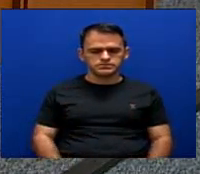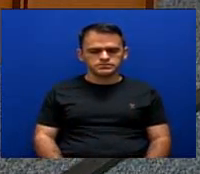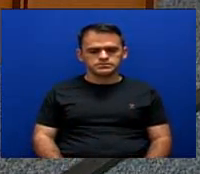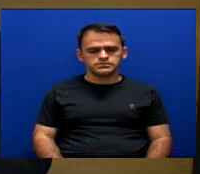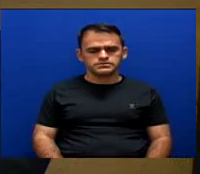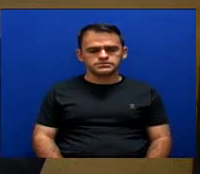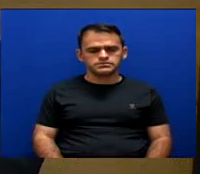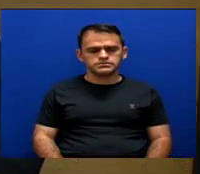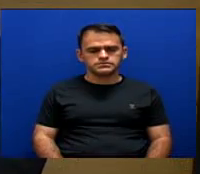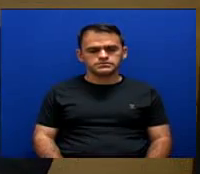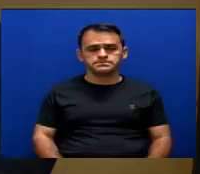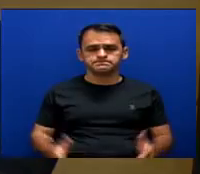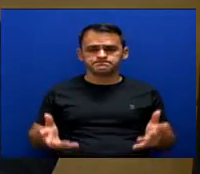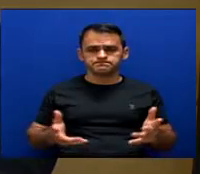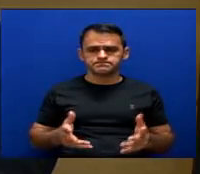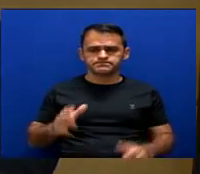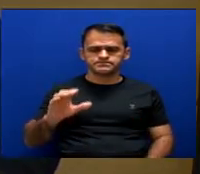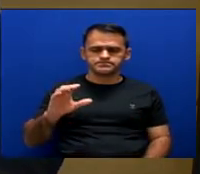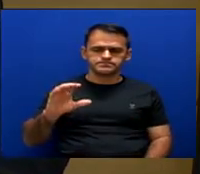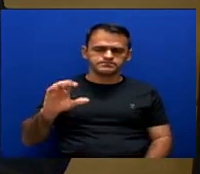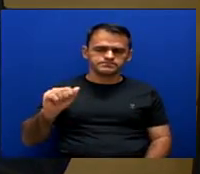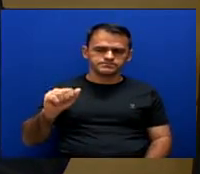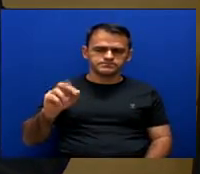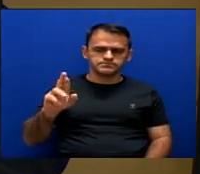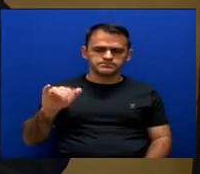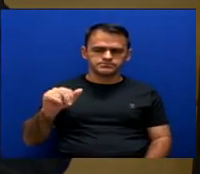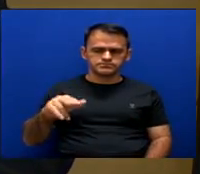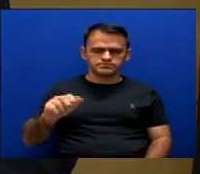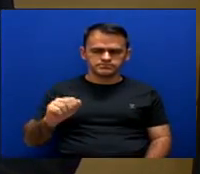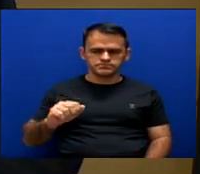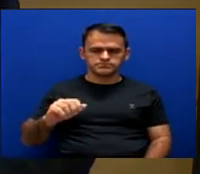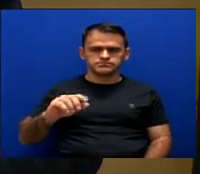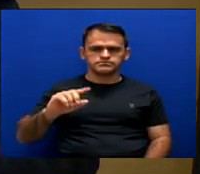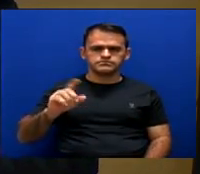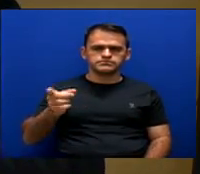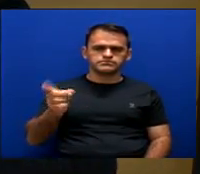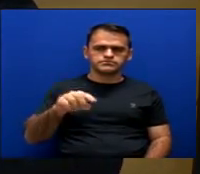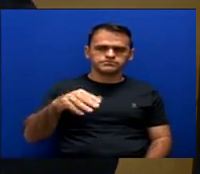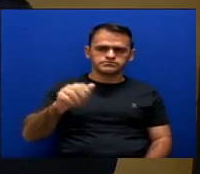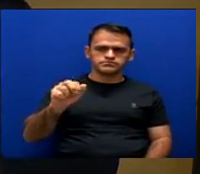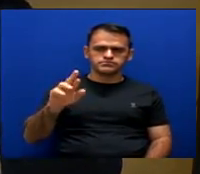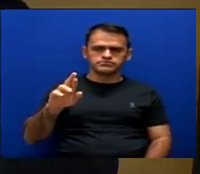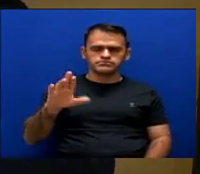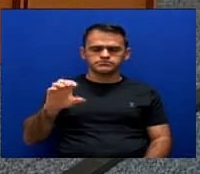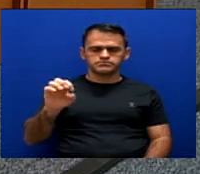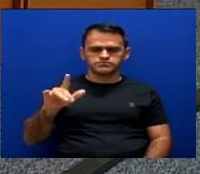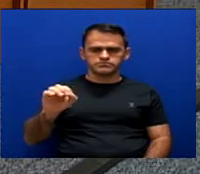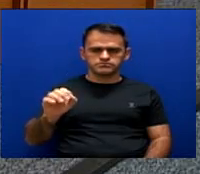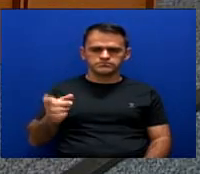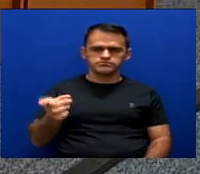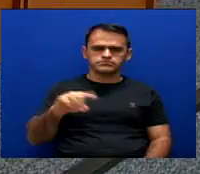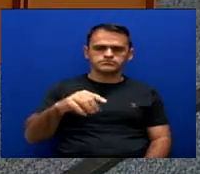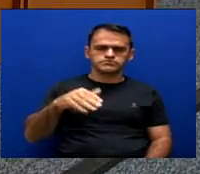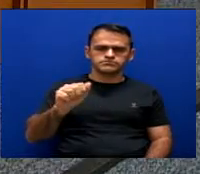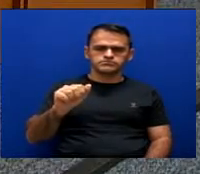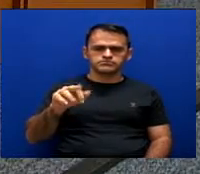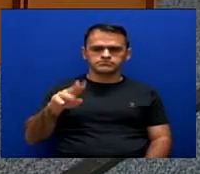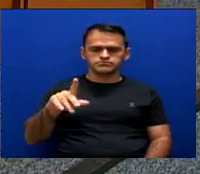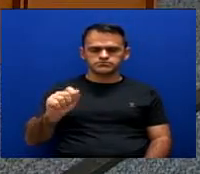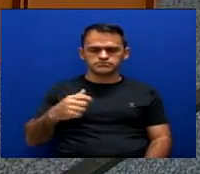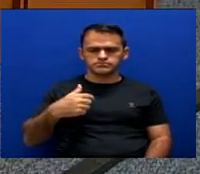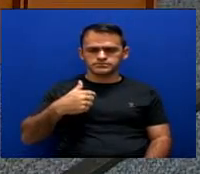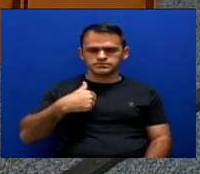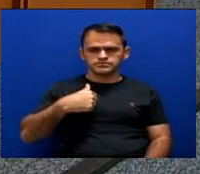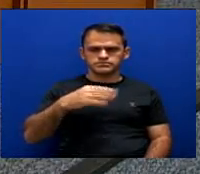agora é a karina depois do trabalho de célula e depois de amanhã boa tarde nessa